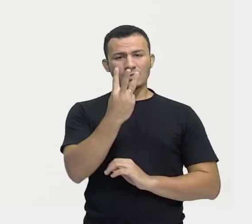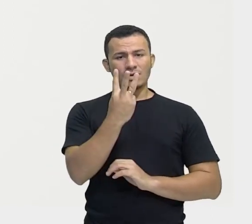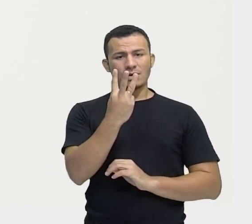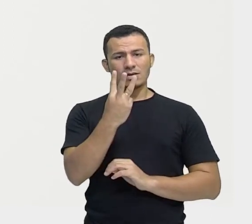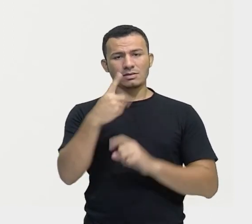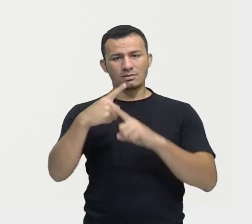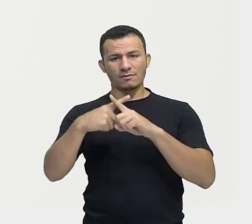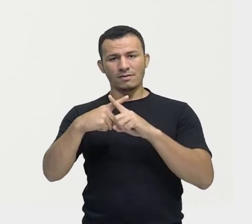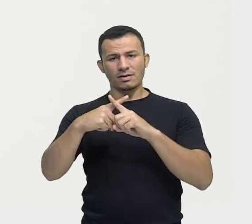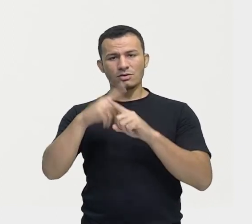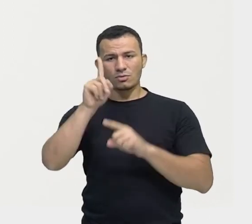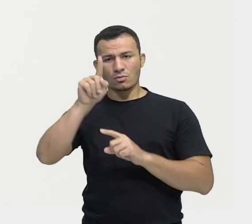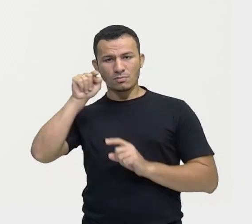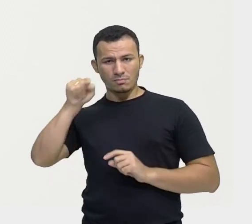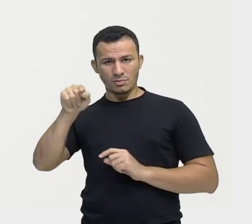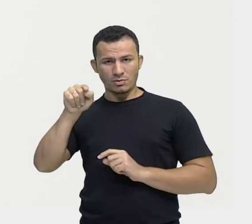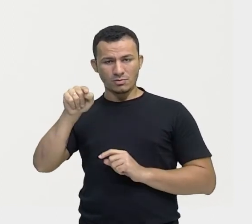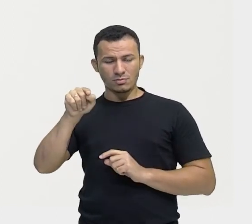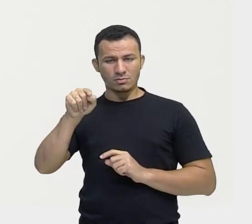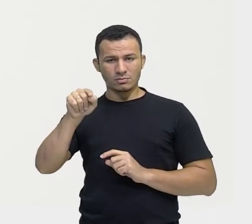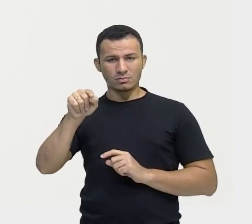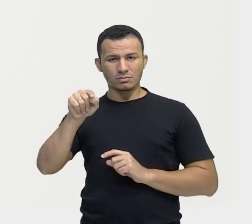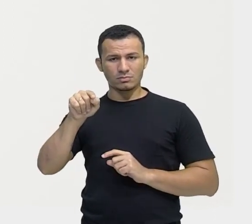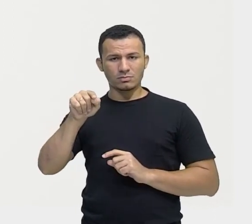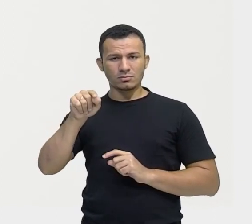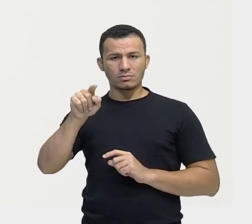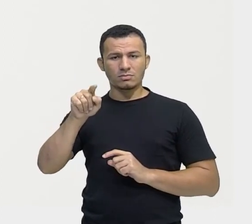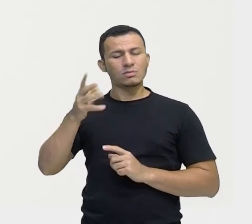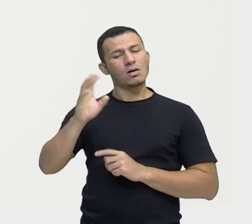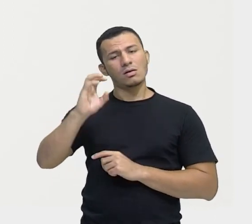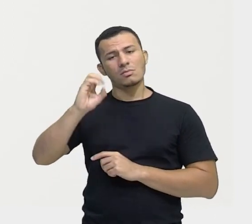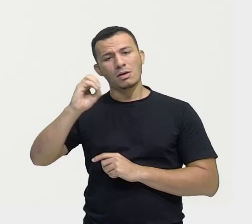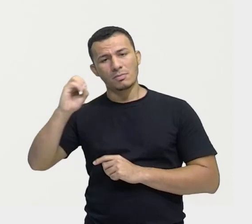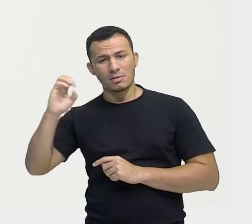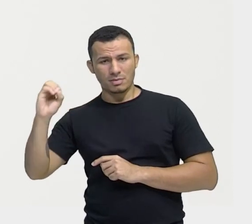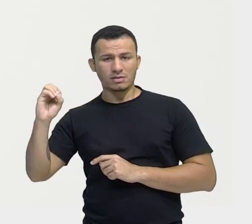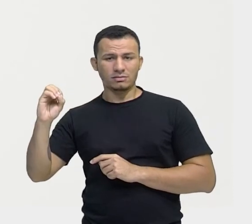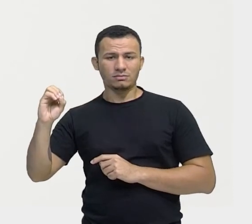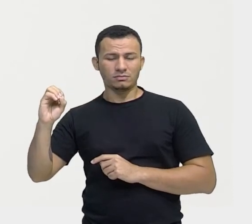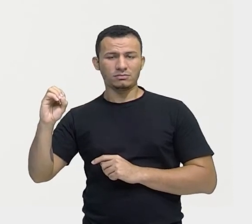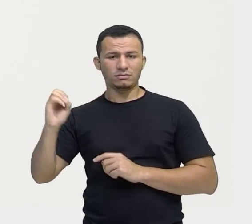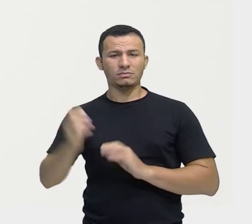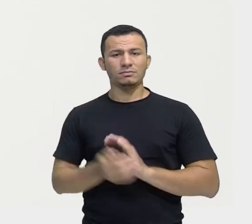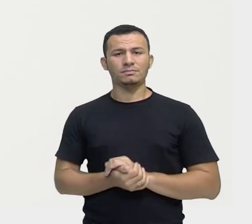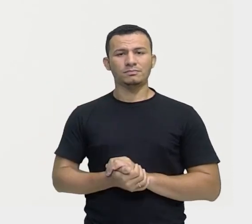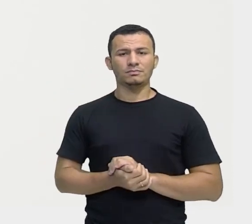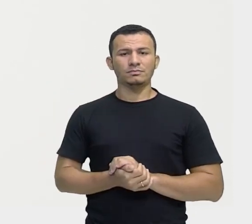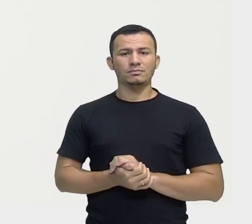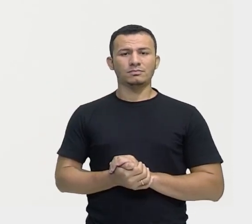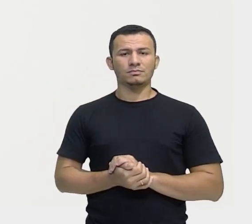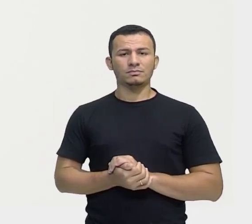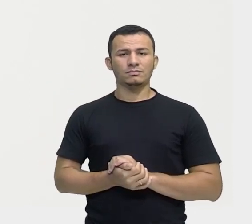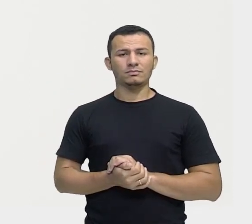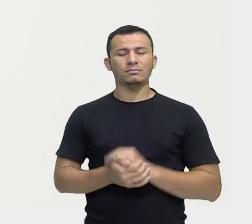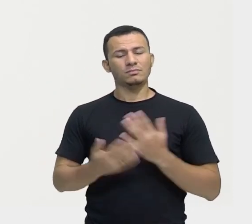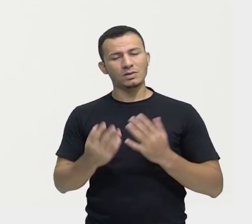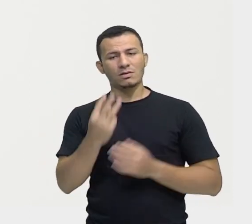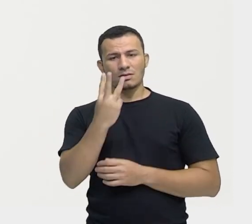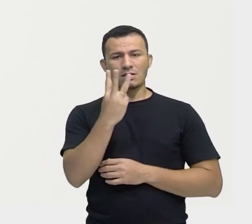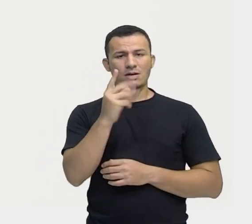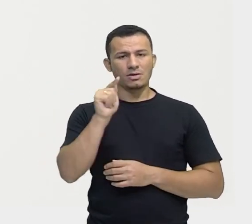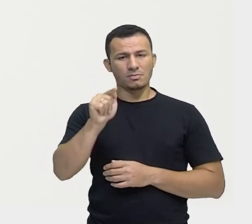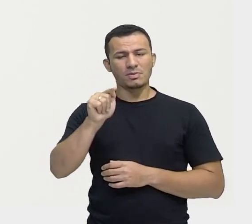vezes 1000, lembre, é só você acrescentar o número de zeros ao lado. Então, fica 3.000